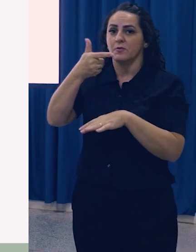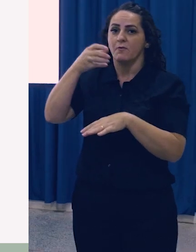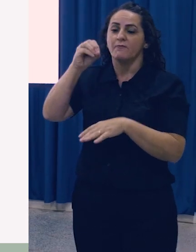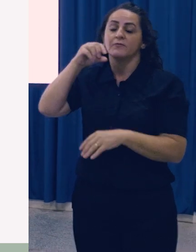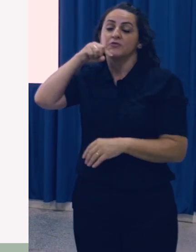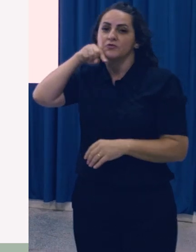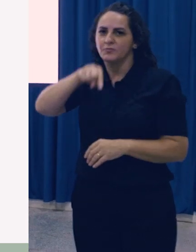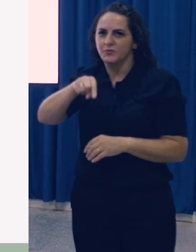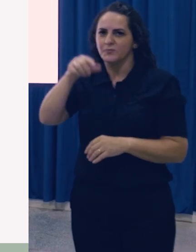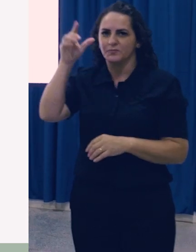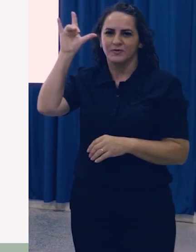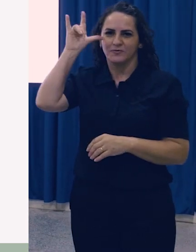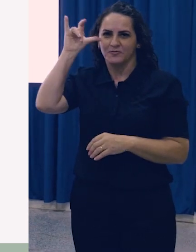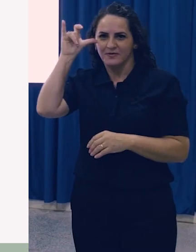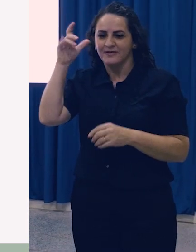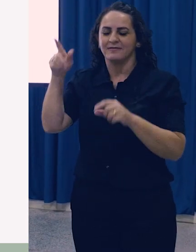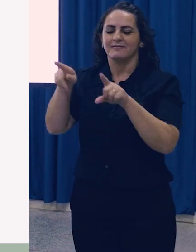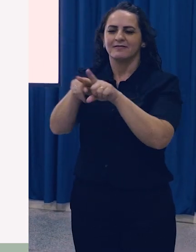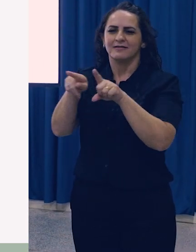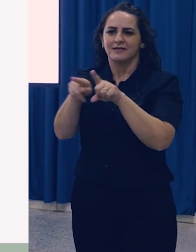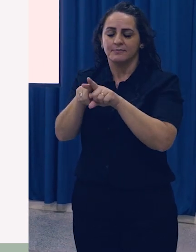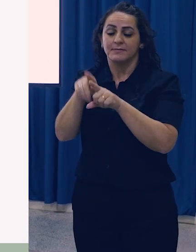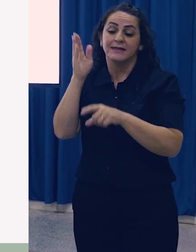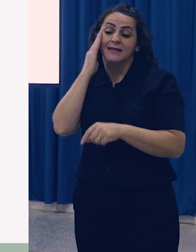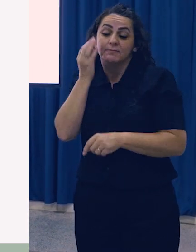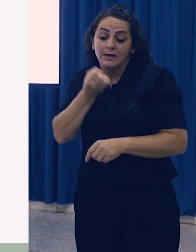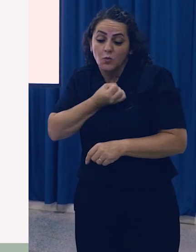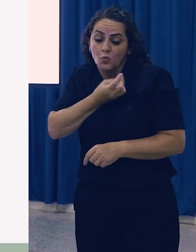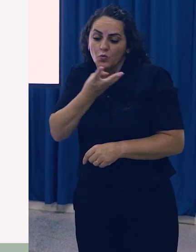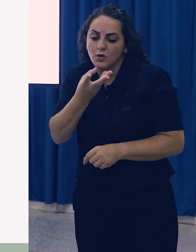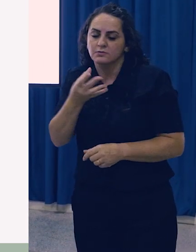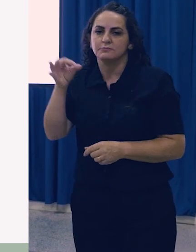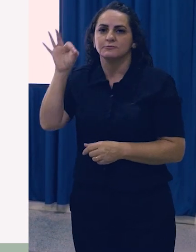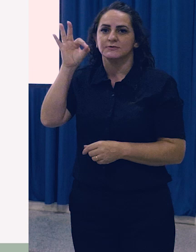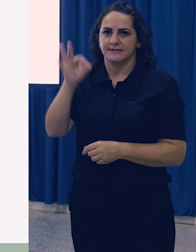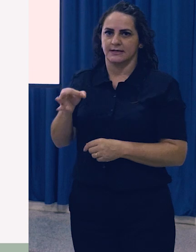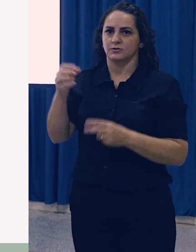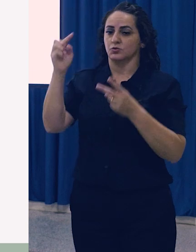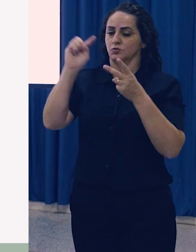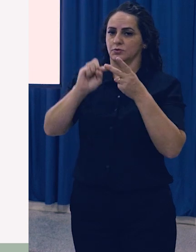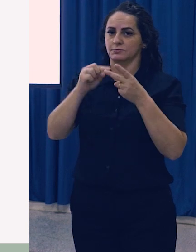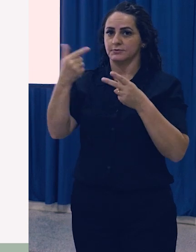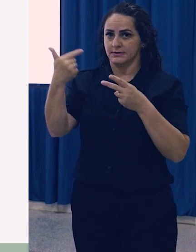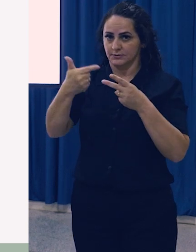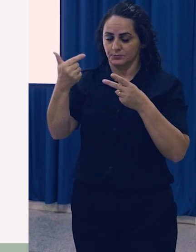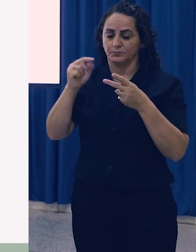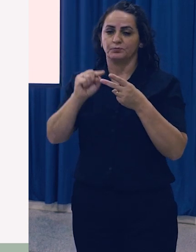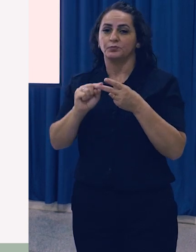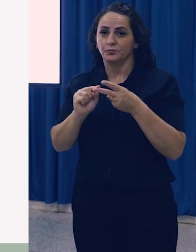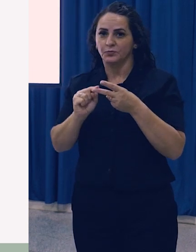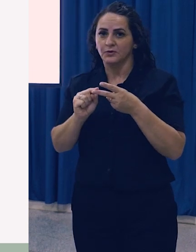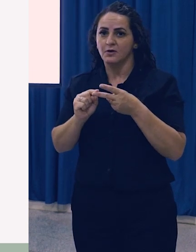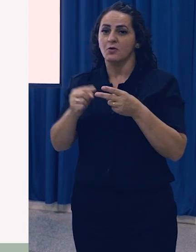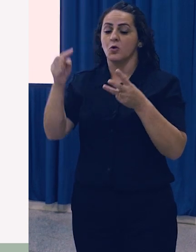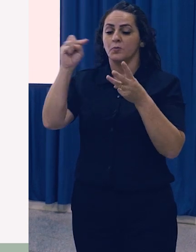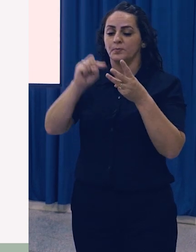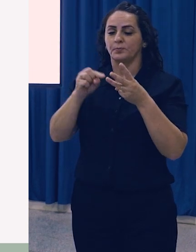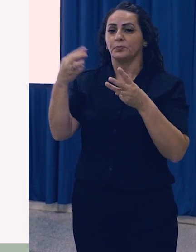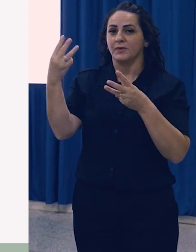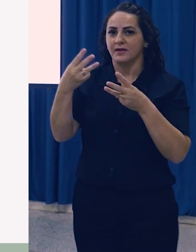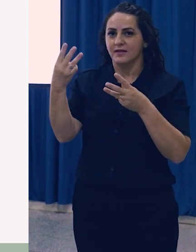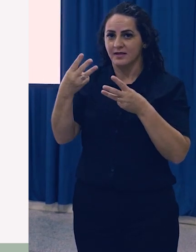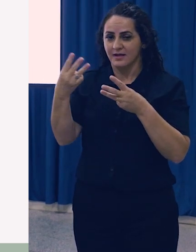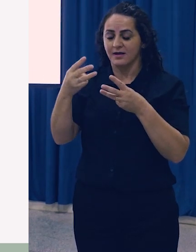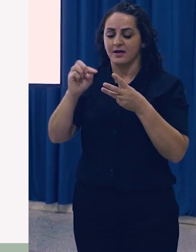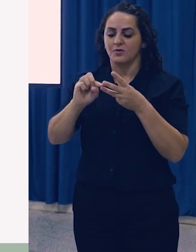Ela precisa ser mensurável, então ter essa quantidade, né? Um indicador numérico. Ela ser atribuível, a meta